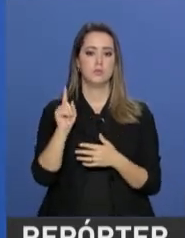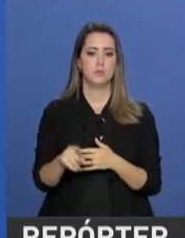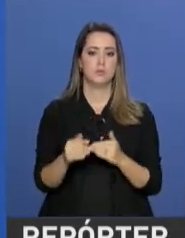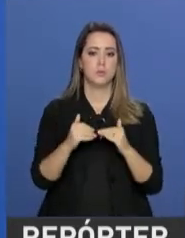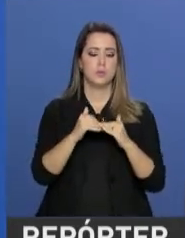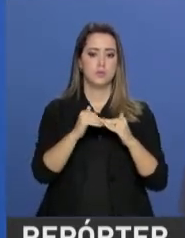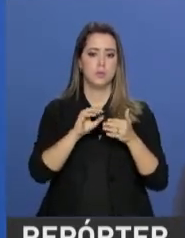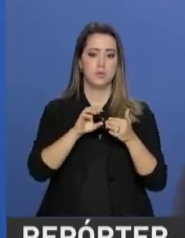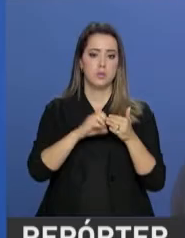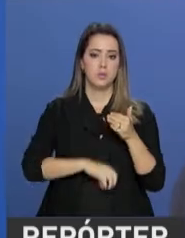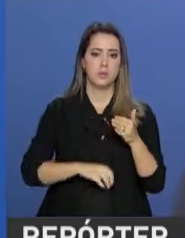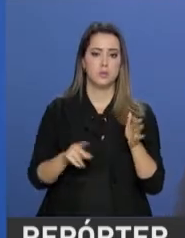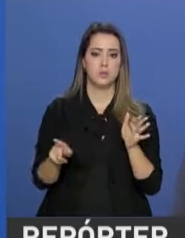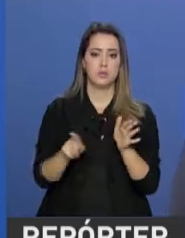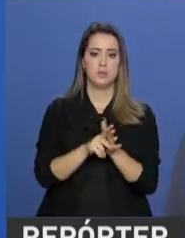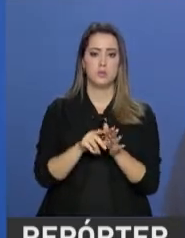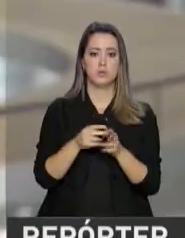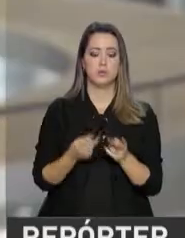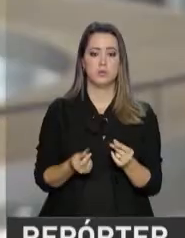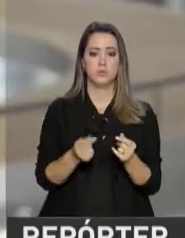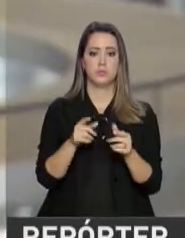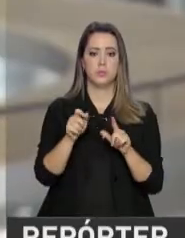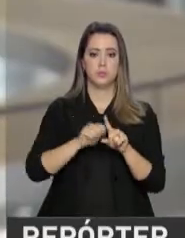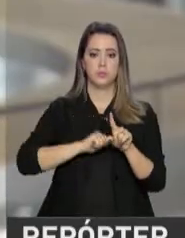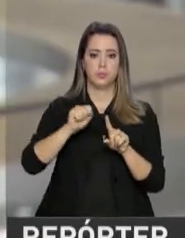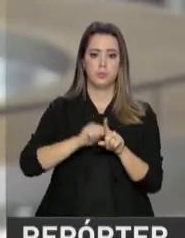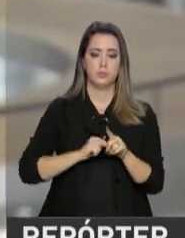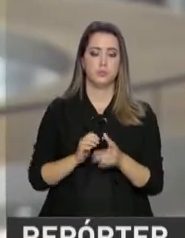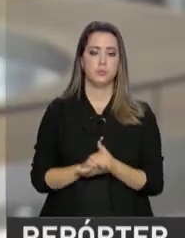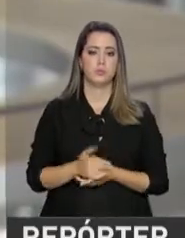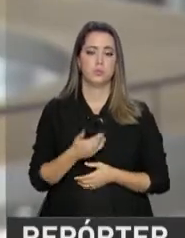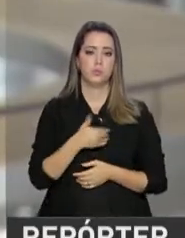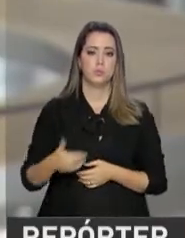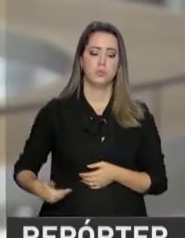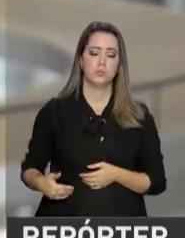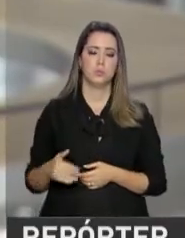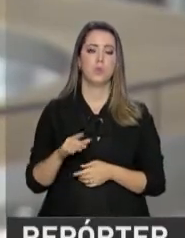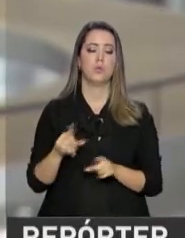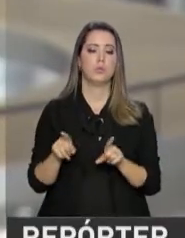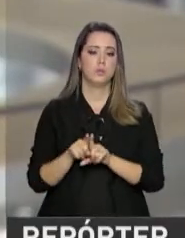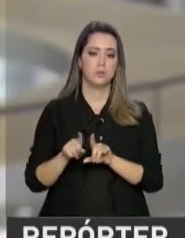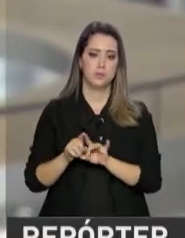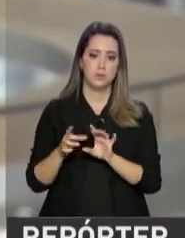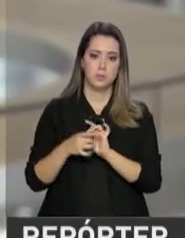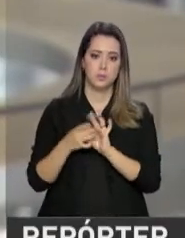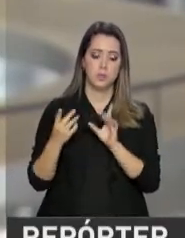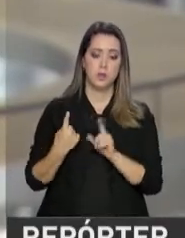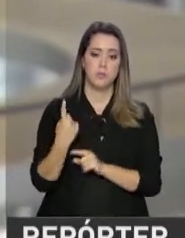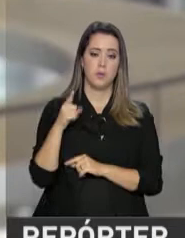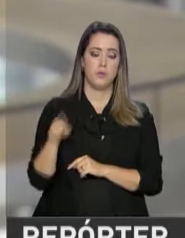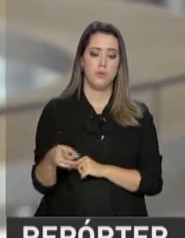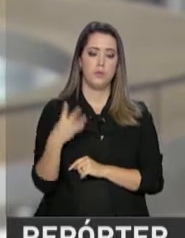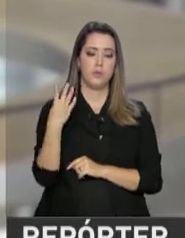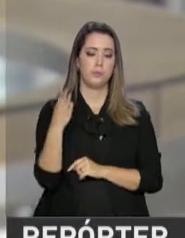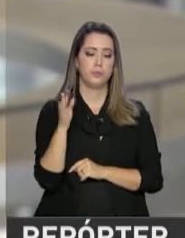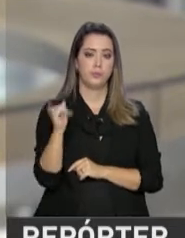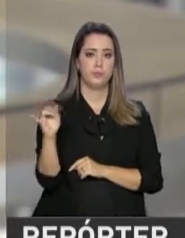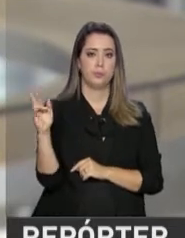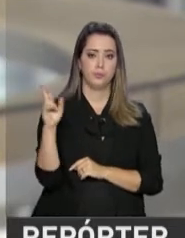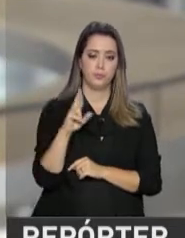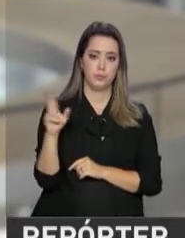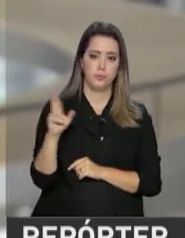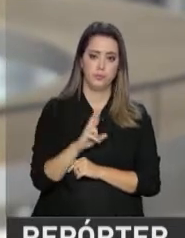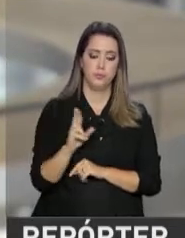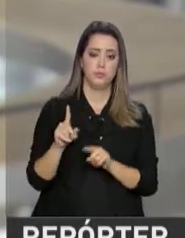abatido do seu custo mensal o governo também autorizou um pacote de investimentos de 1 bilhão e 400 milhões